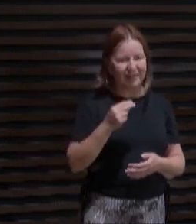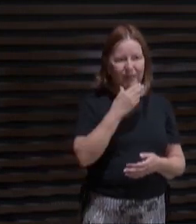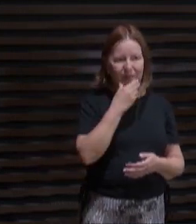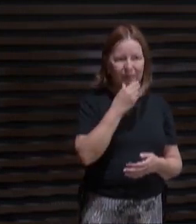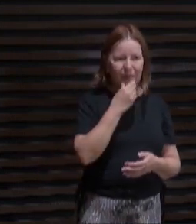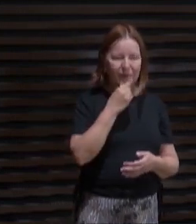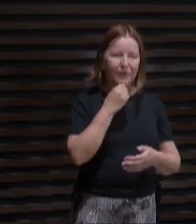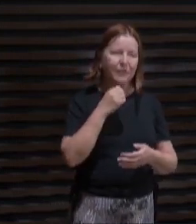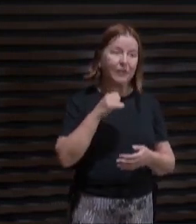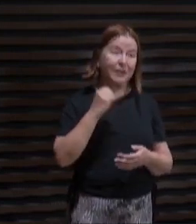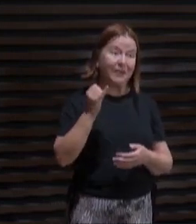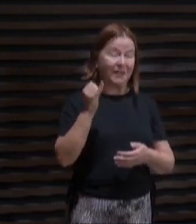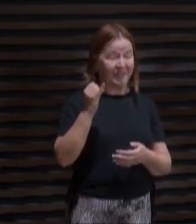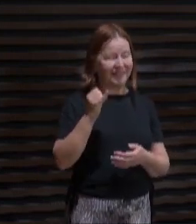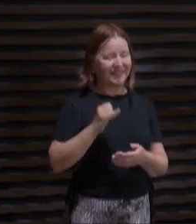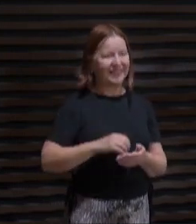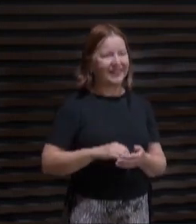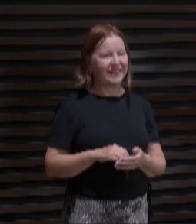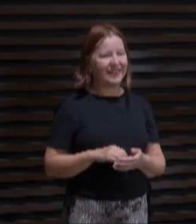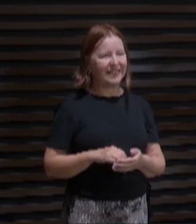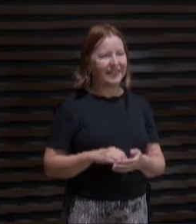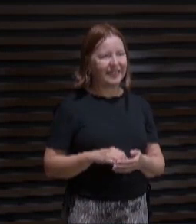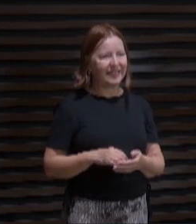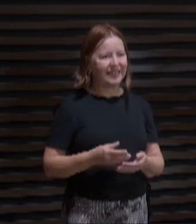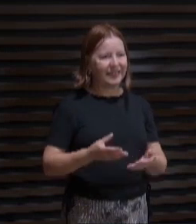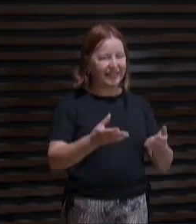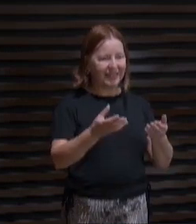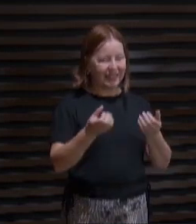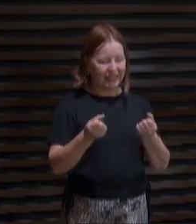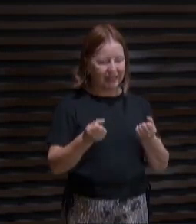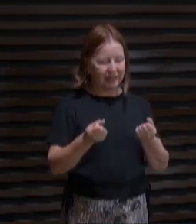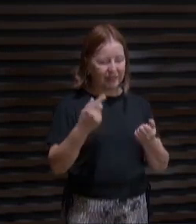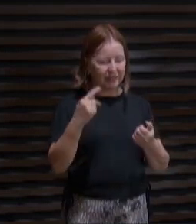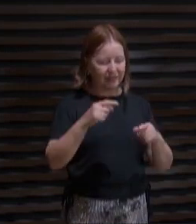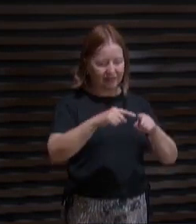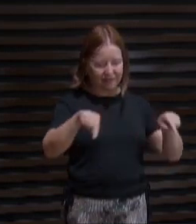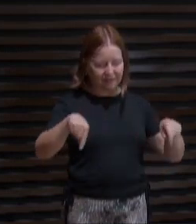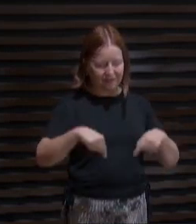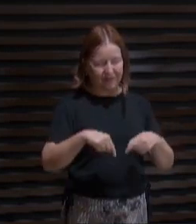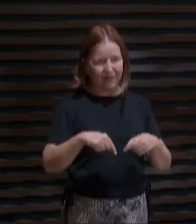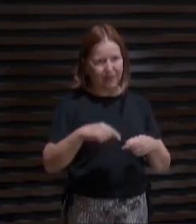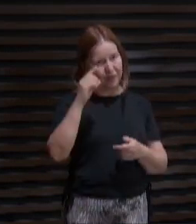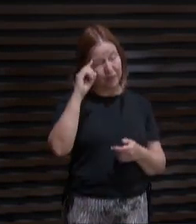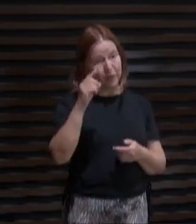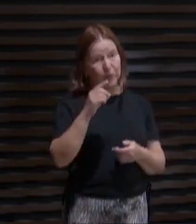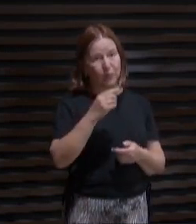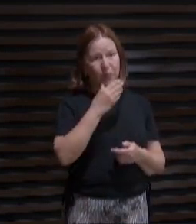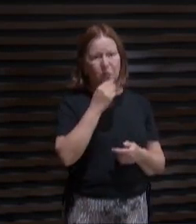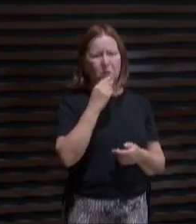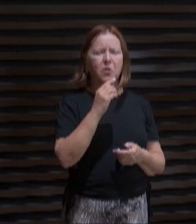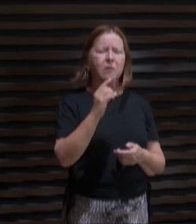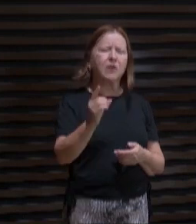homem precioso de Deus, que recebeu no seu gabinete um dia um homem que chegou dizendo para